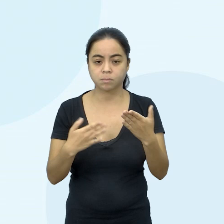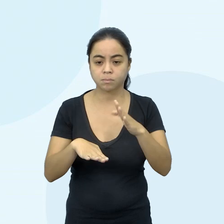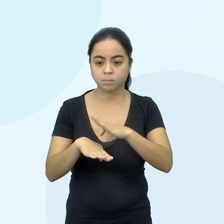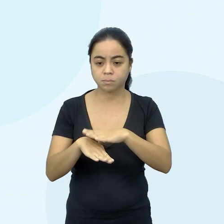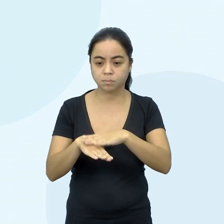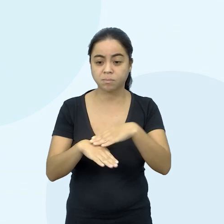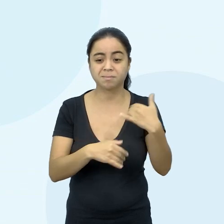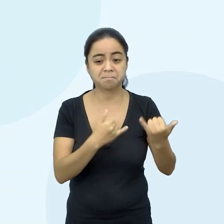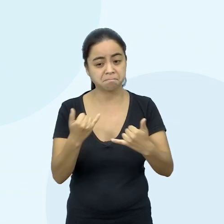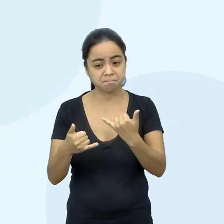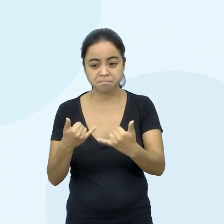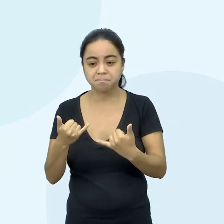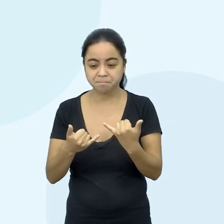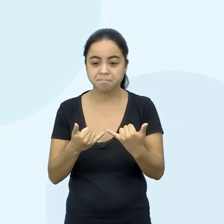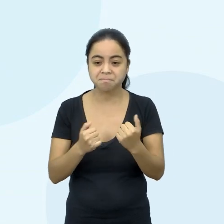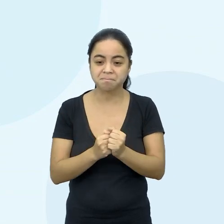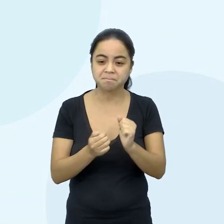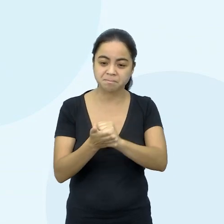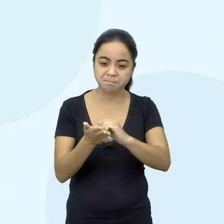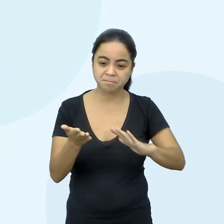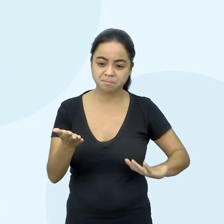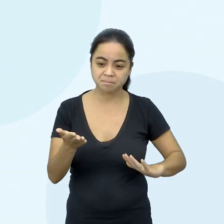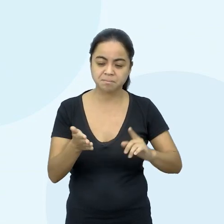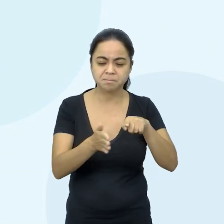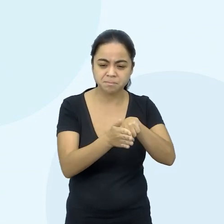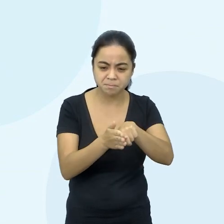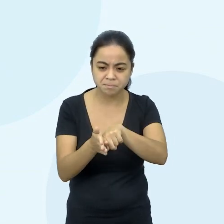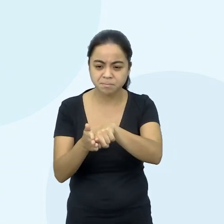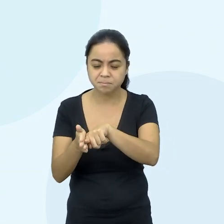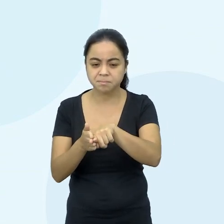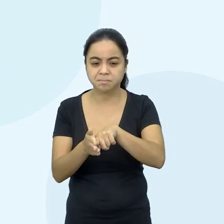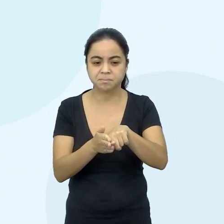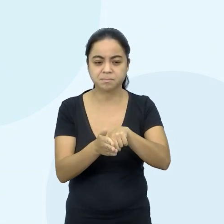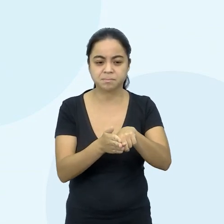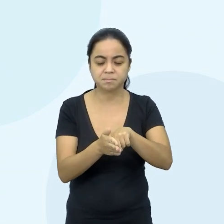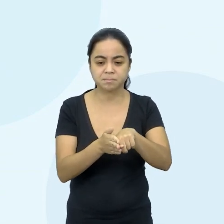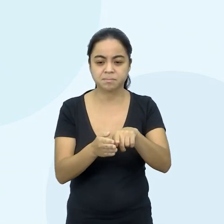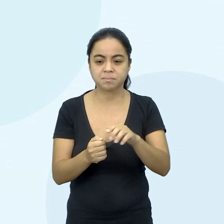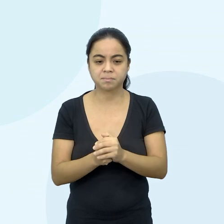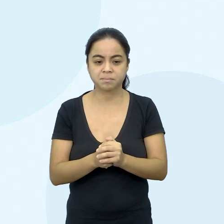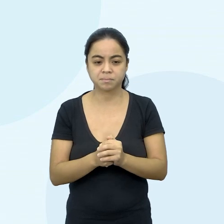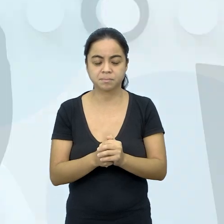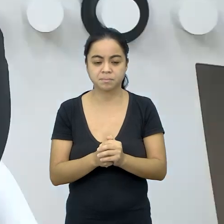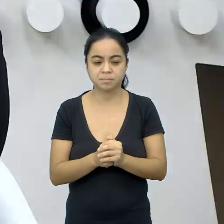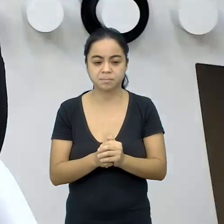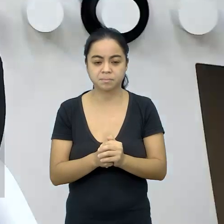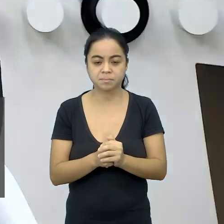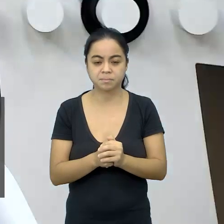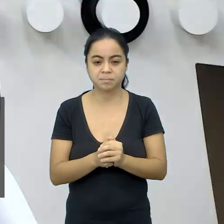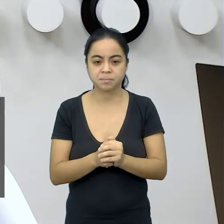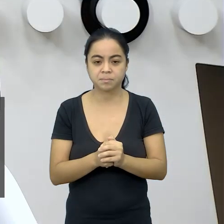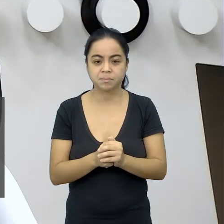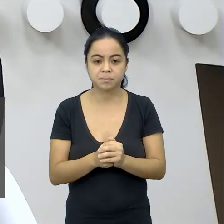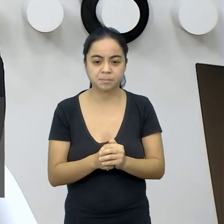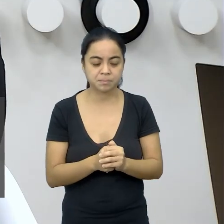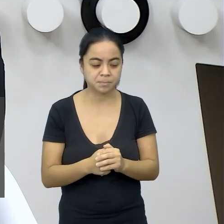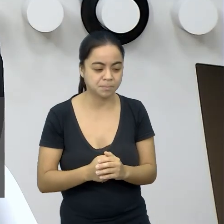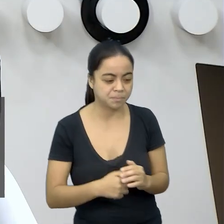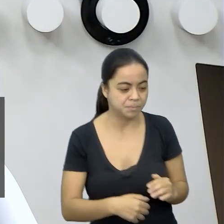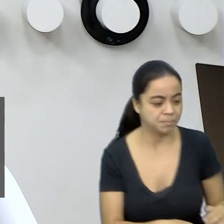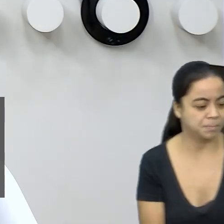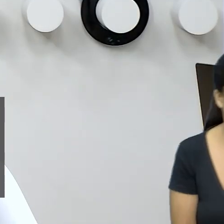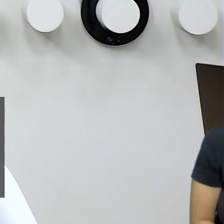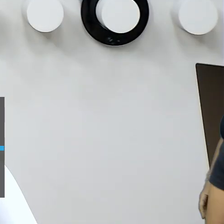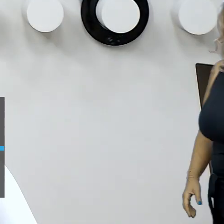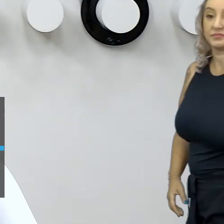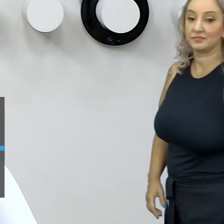essa brincadeira aí, essa atividade. Essa pesquisa, né? Bem isso. A pesquisa mesmo científica do estudante, né? De utilizar até mesmo fontes,